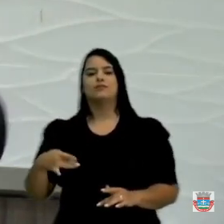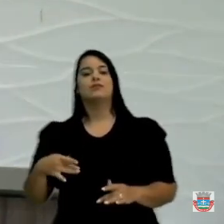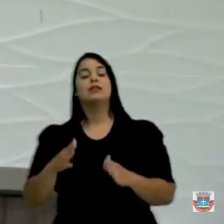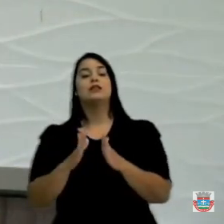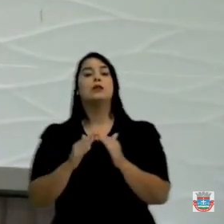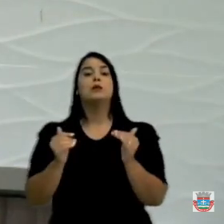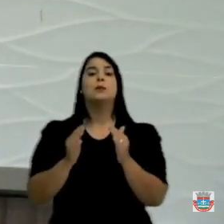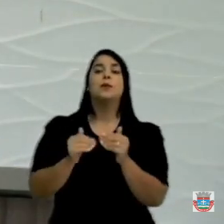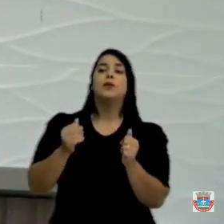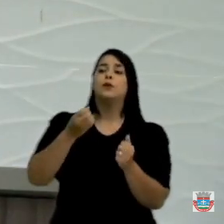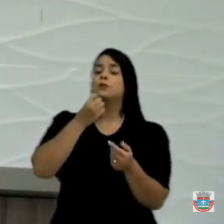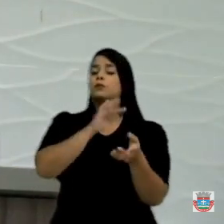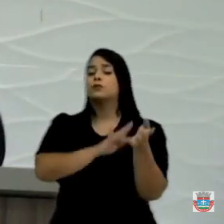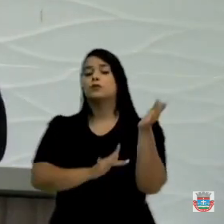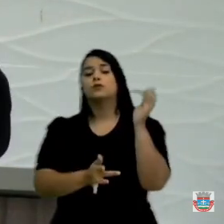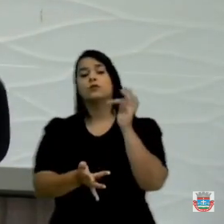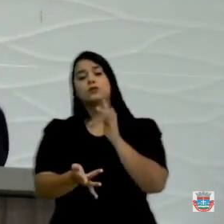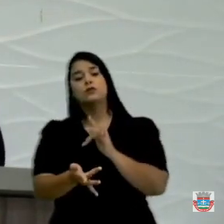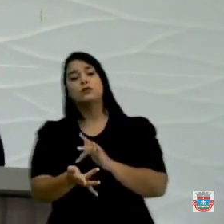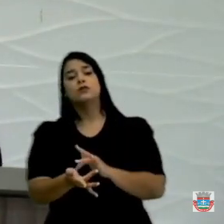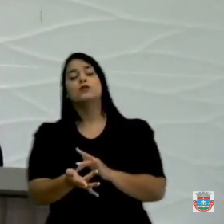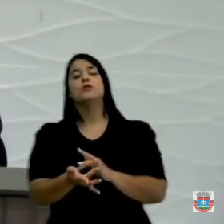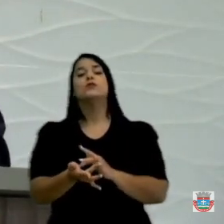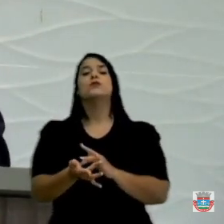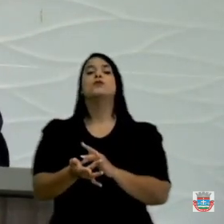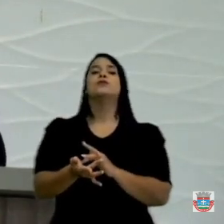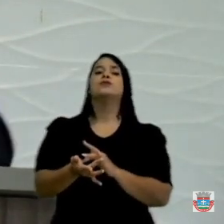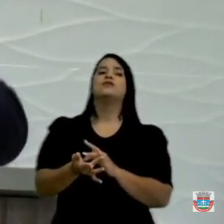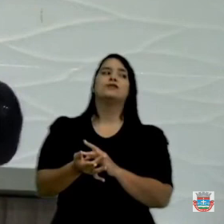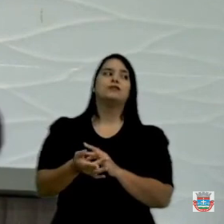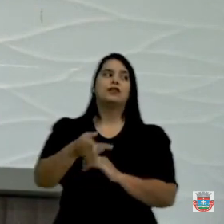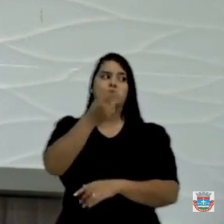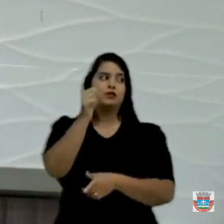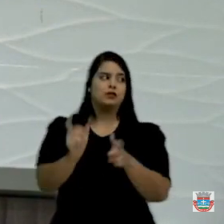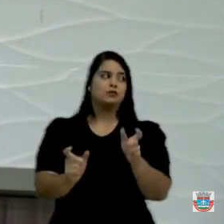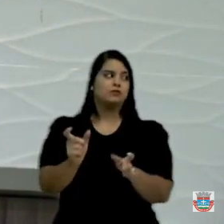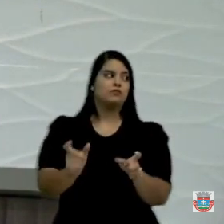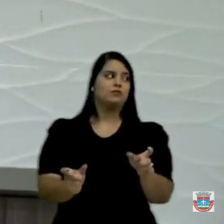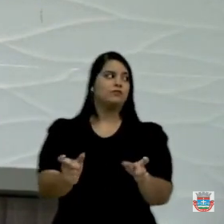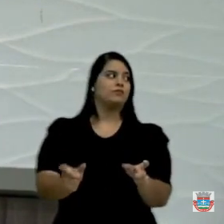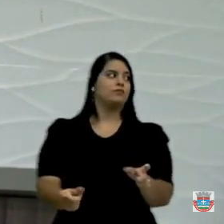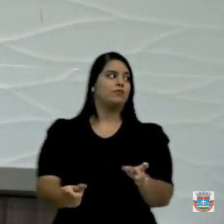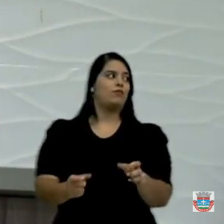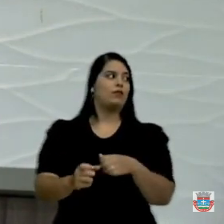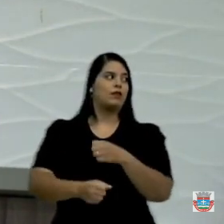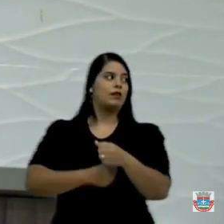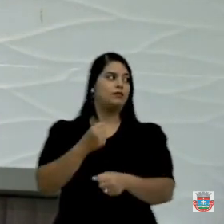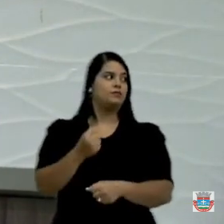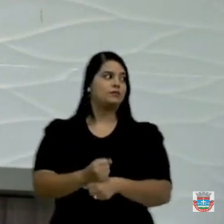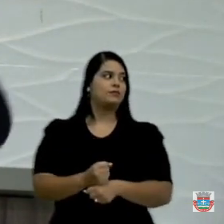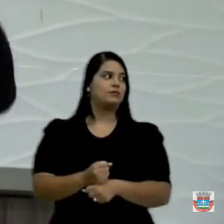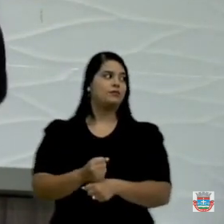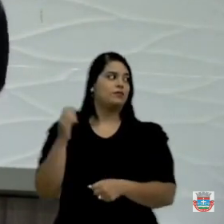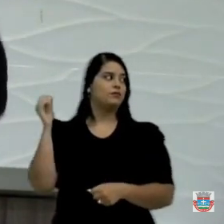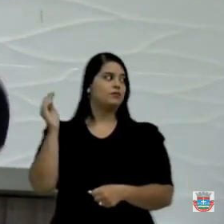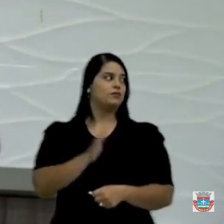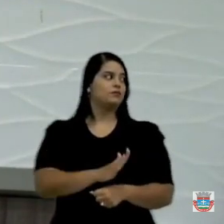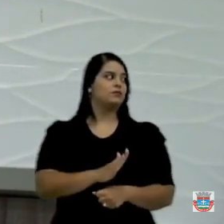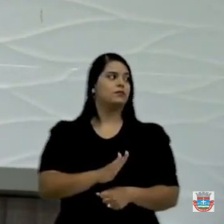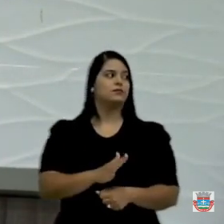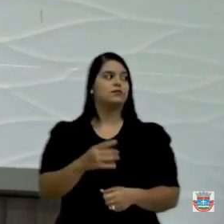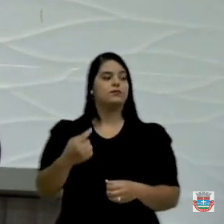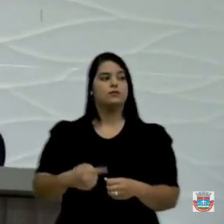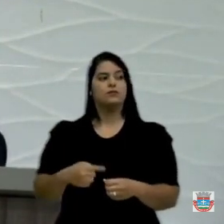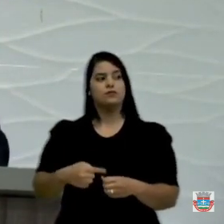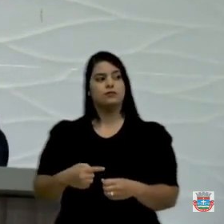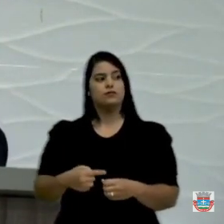pedir ao bom Jesus que conduza esse pessoal que está vindo aí esse ano, que próximo ano, aqui nesse